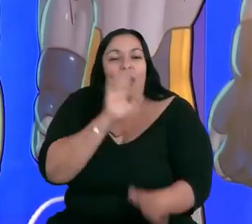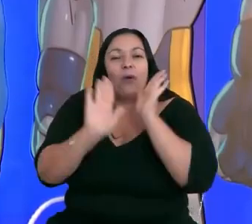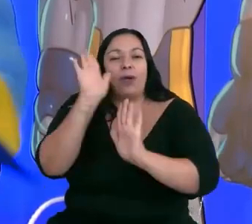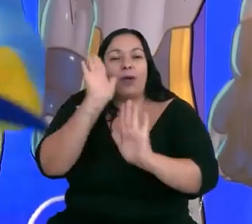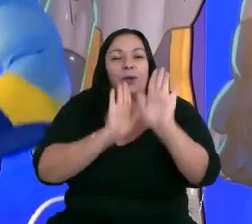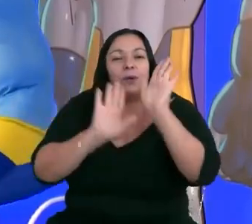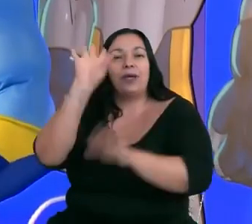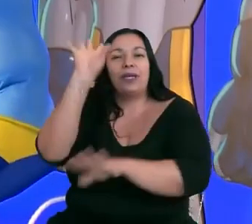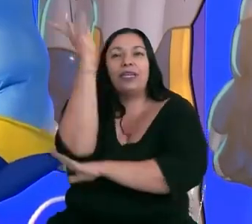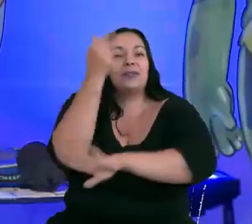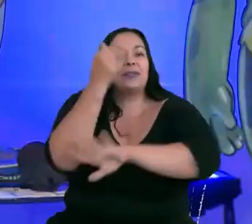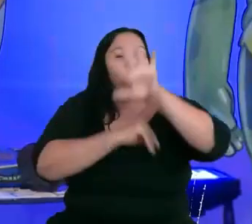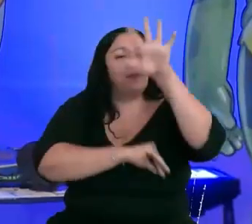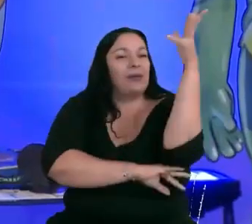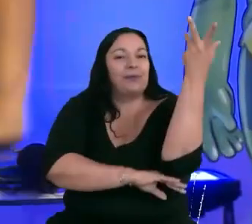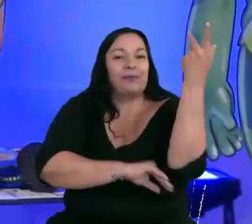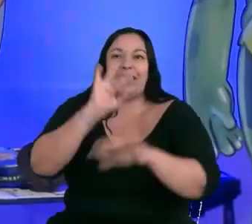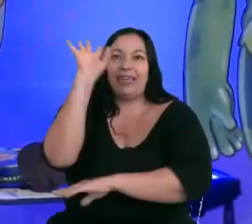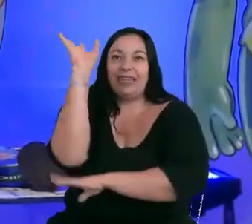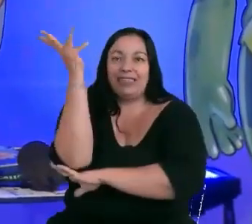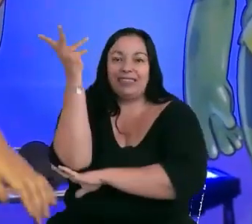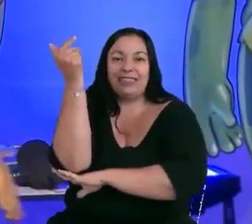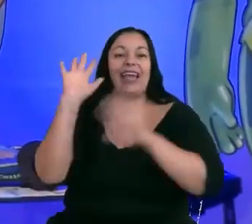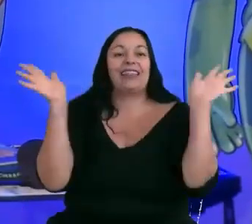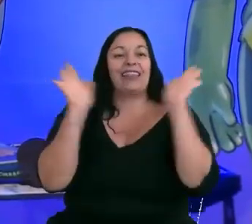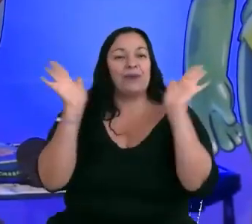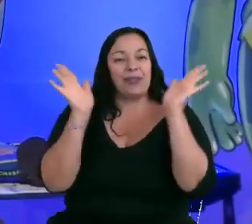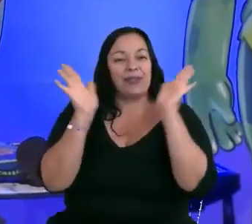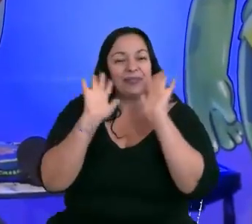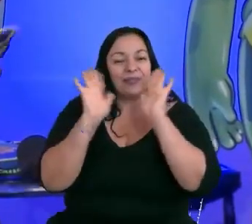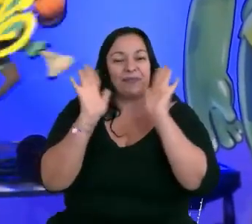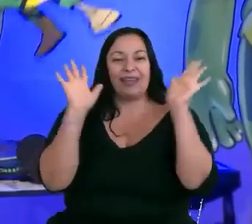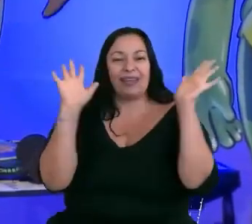ambiente. Até a próxima!